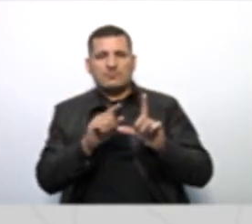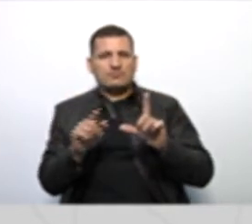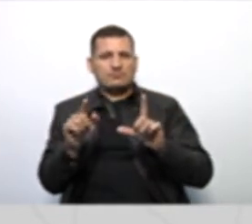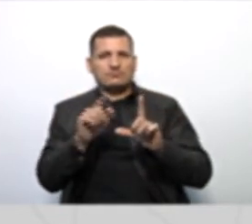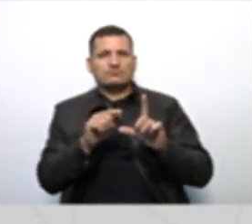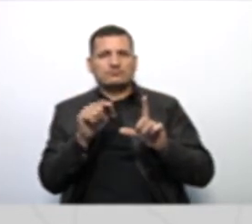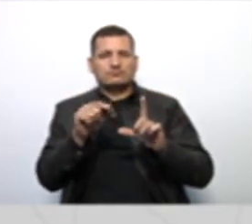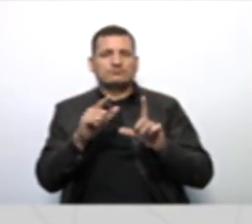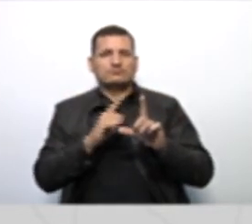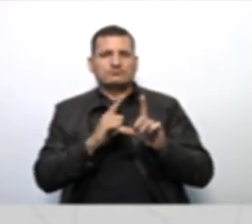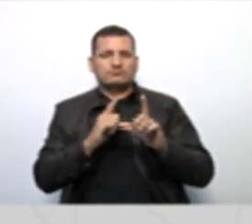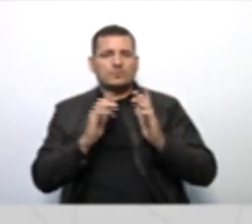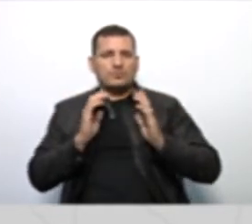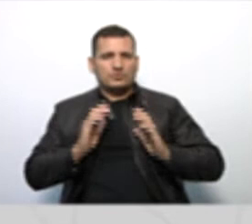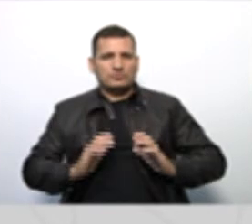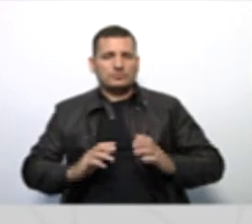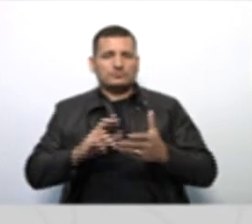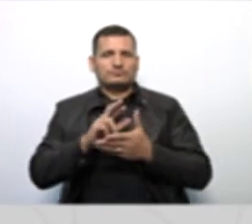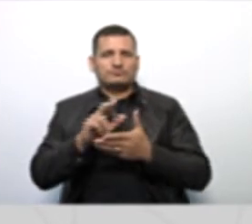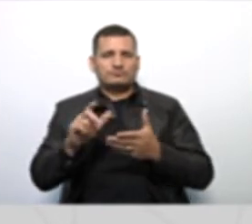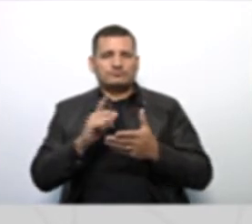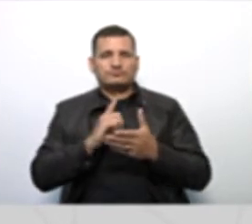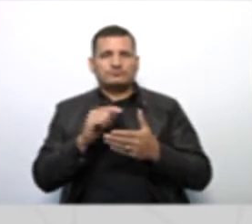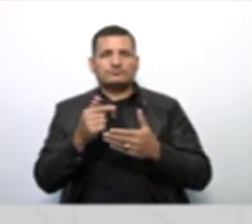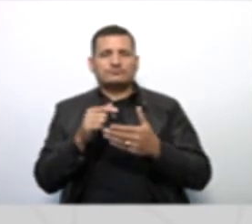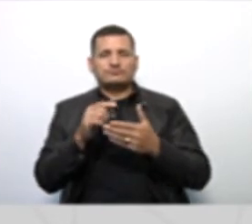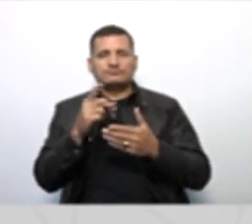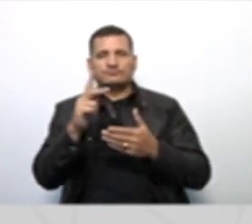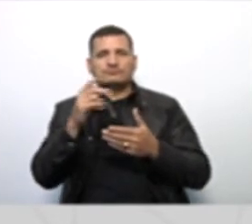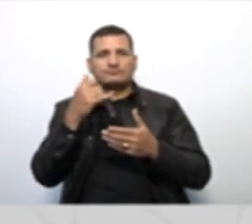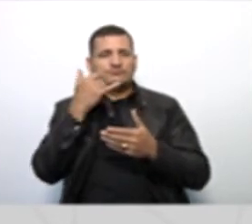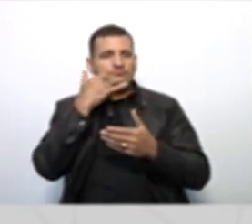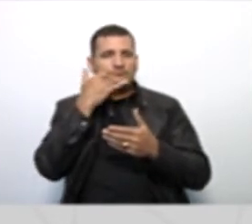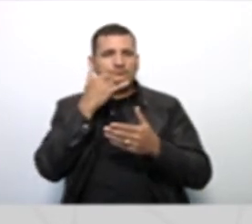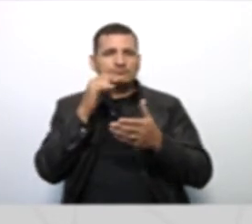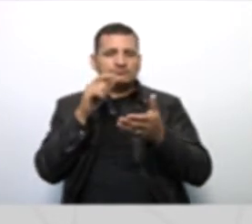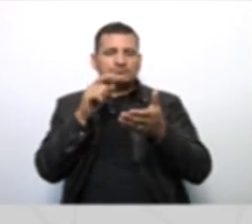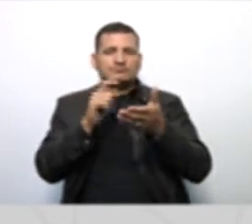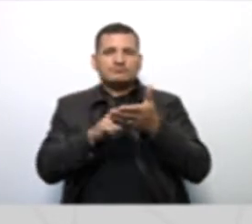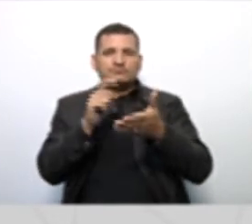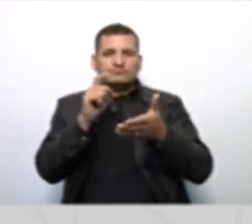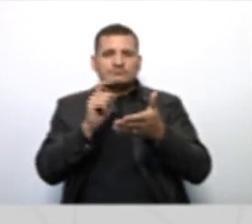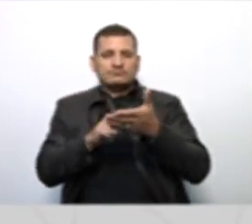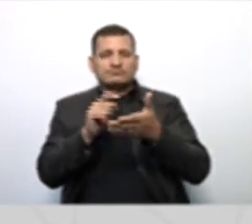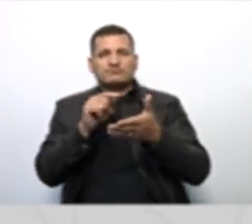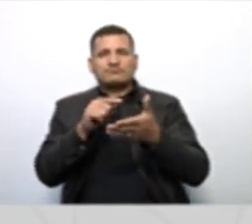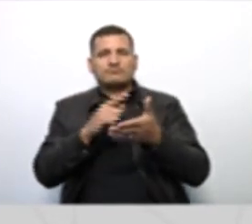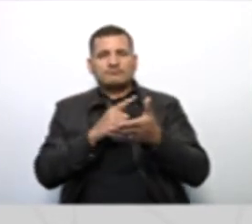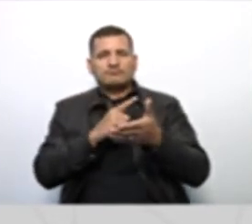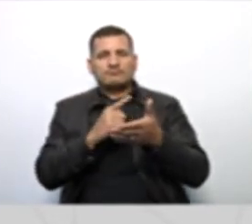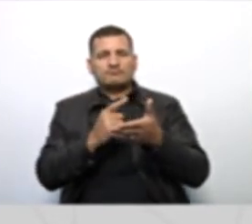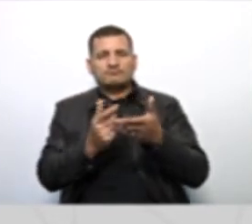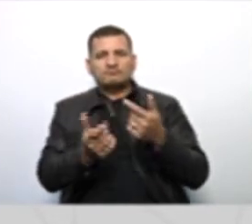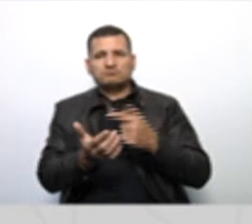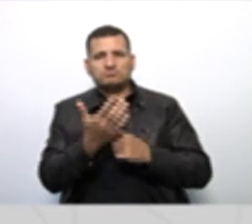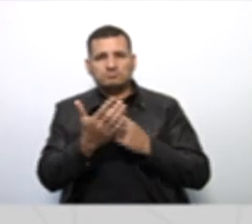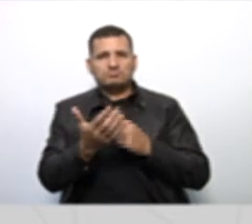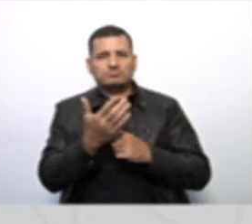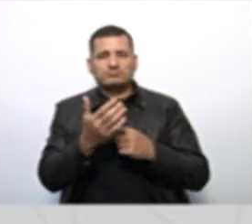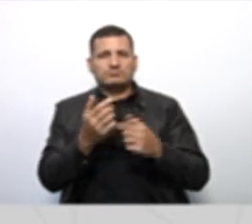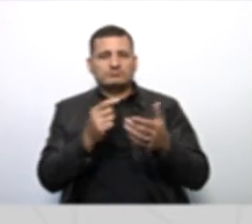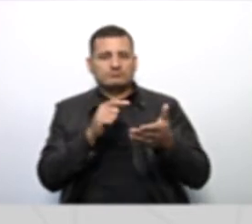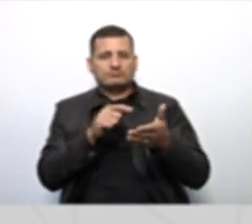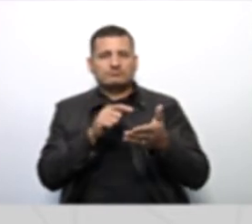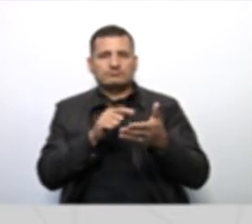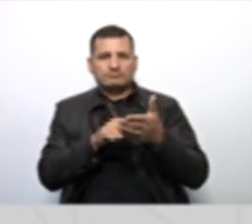reage com eles. Então, quando você faz aquele toquinho lá no seu celular, ele reage a alguma coisa, entendeu? Então,